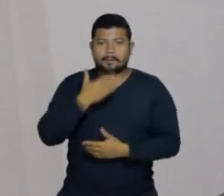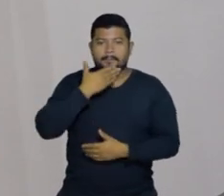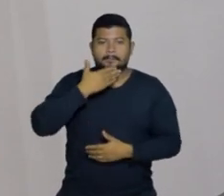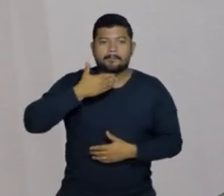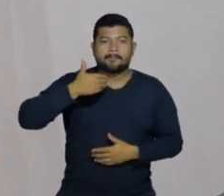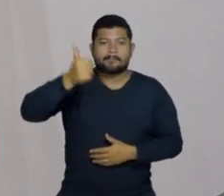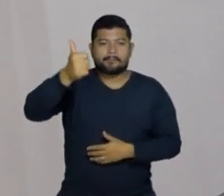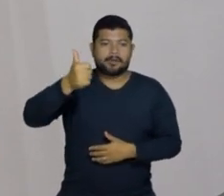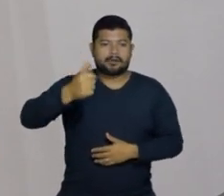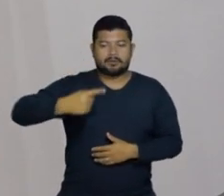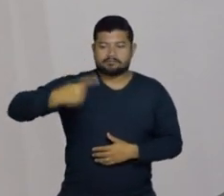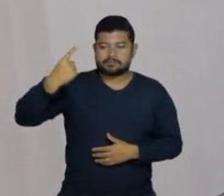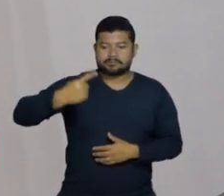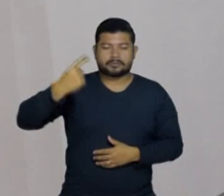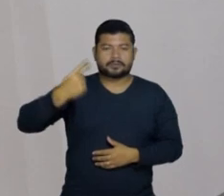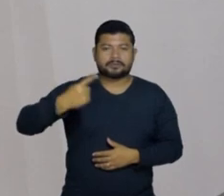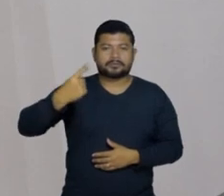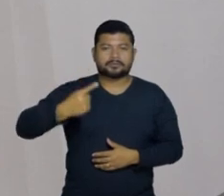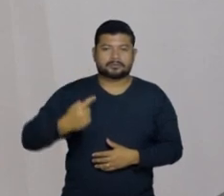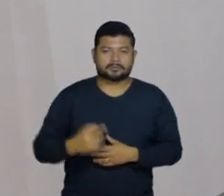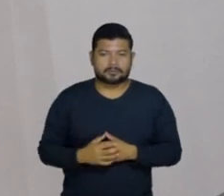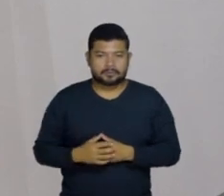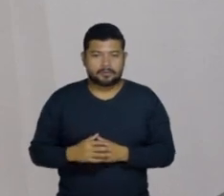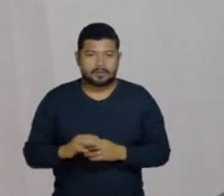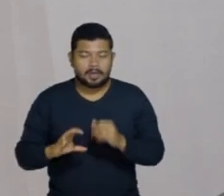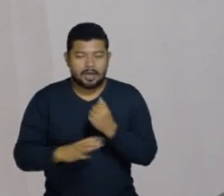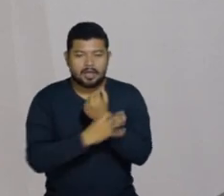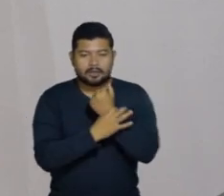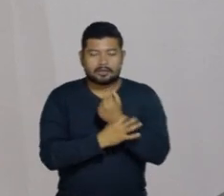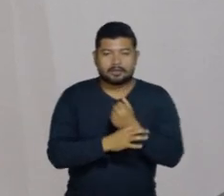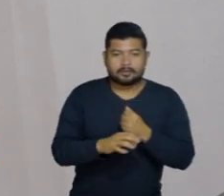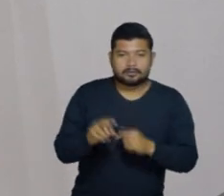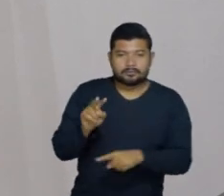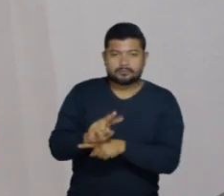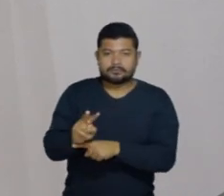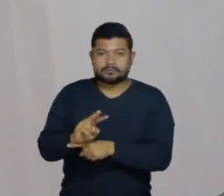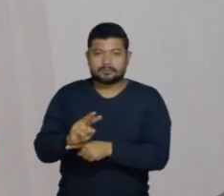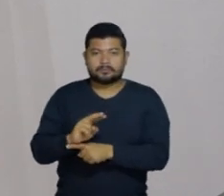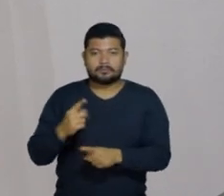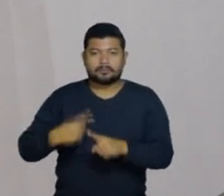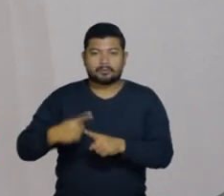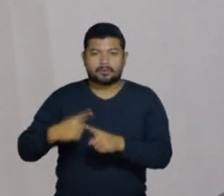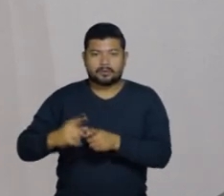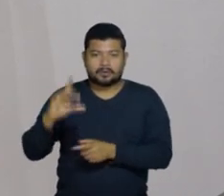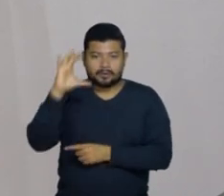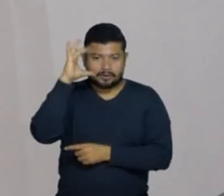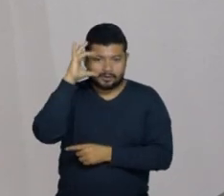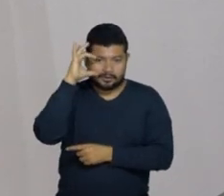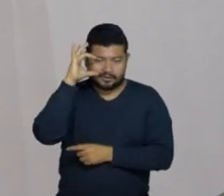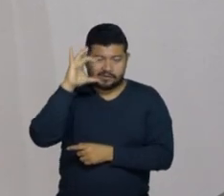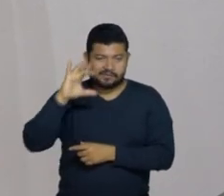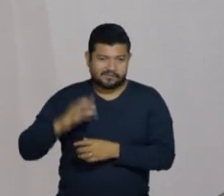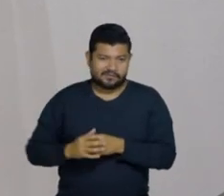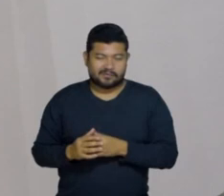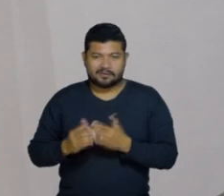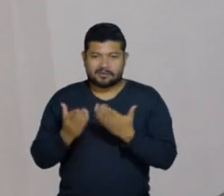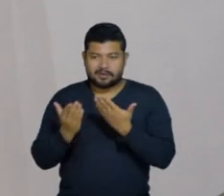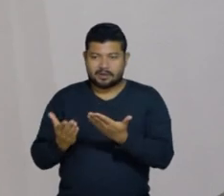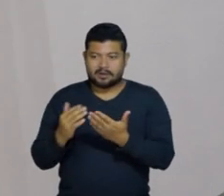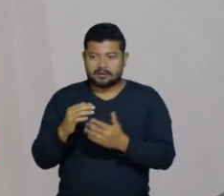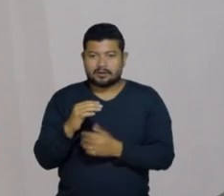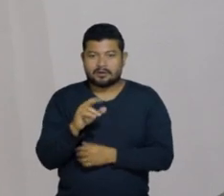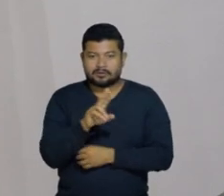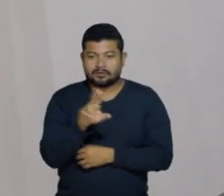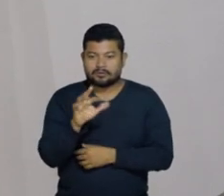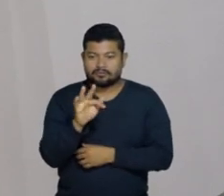município de Florianópolis, em uma votação realizada pelo perfil no Instagram Floripa Mil Grau. Ao receber a premiação,